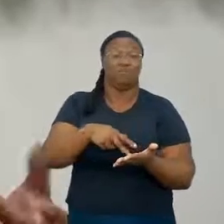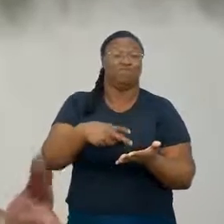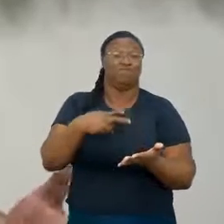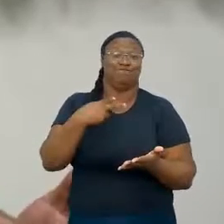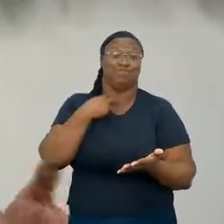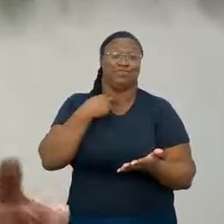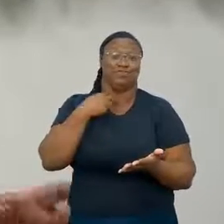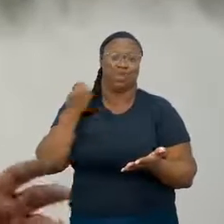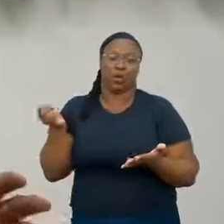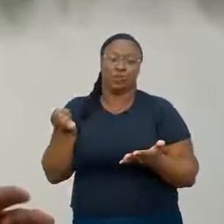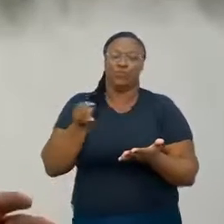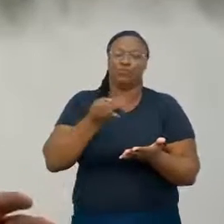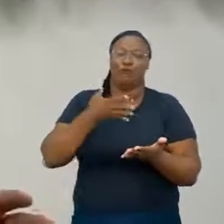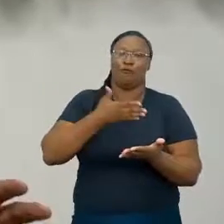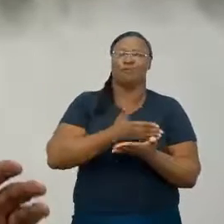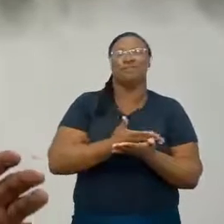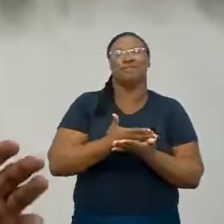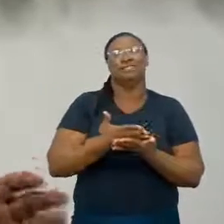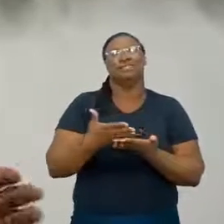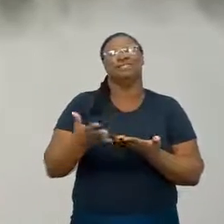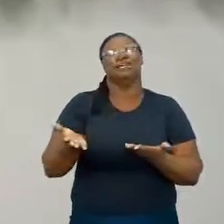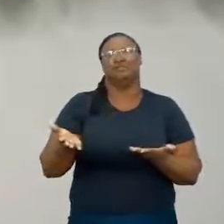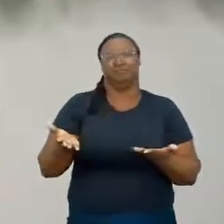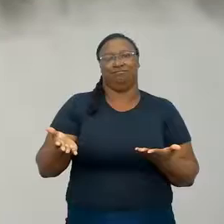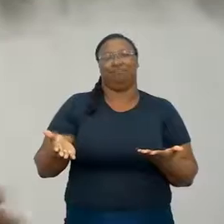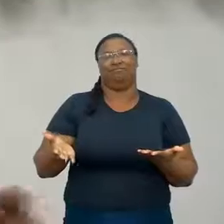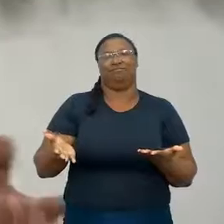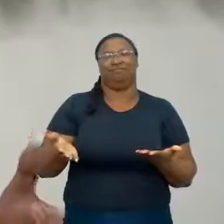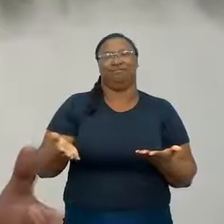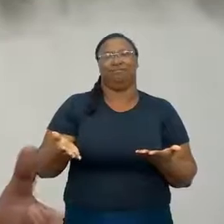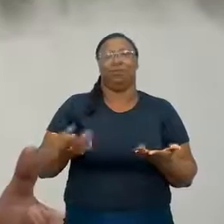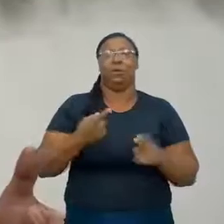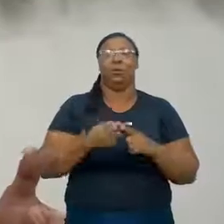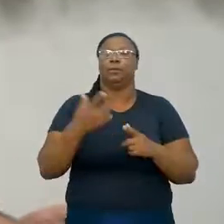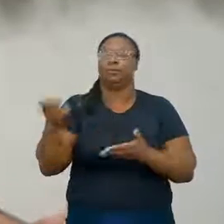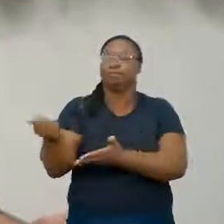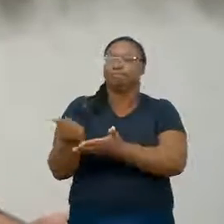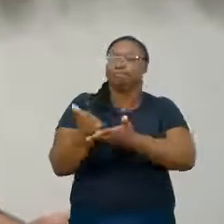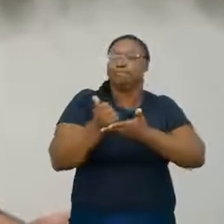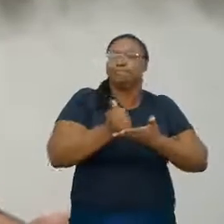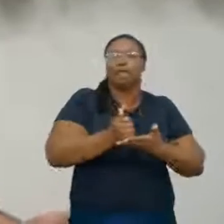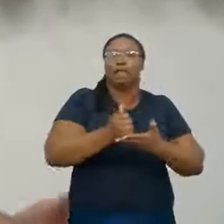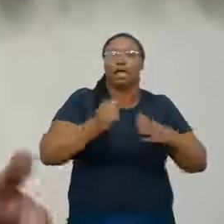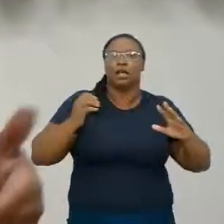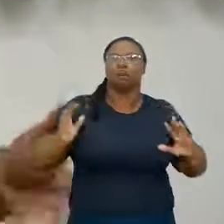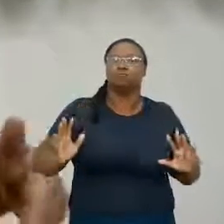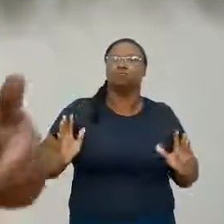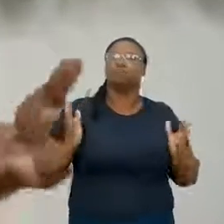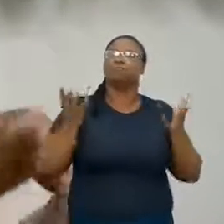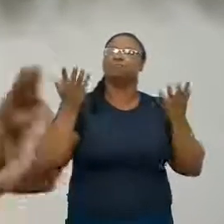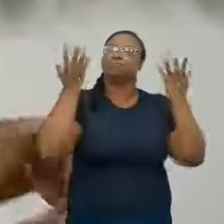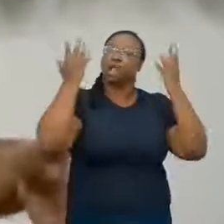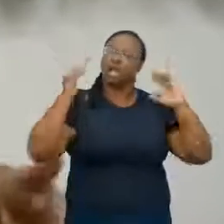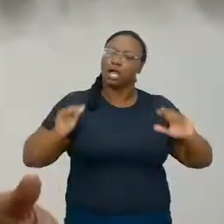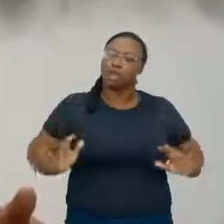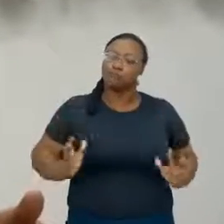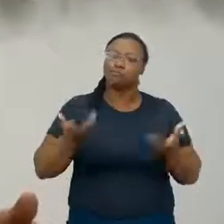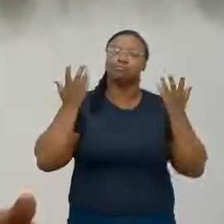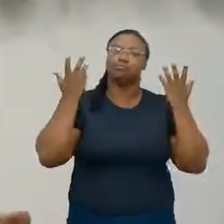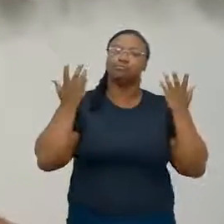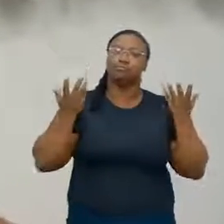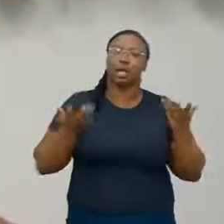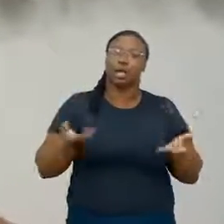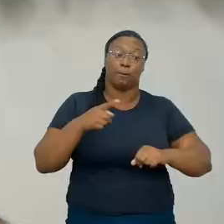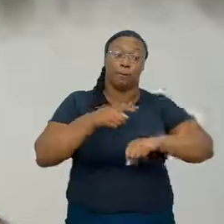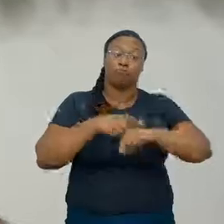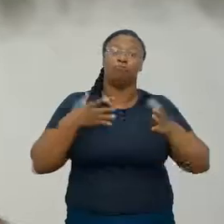Exatamente. Porque esse novo olhar, essa nova perspectiva, traz para a cultura o dinamismo atual, dinamismo do momento